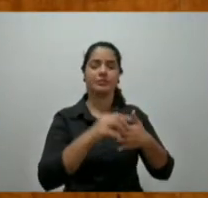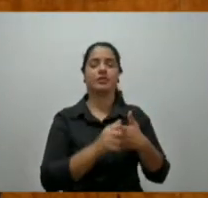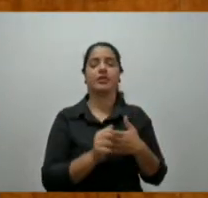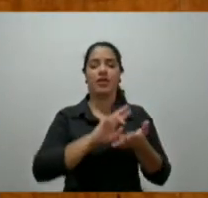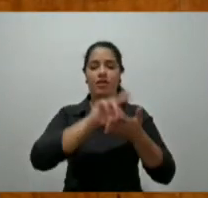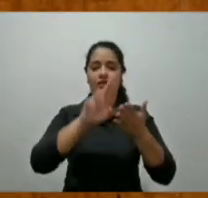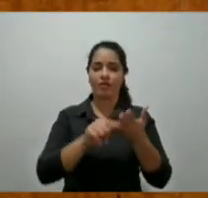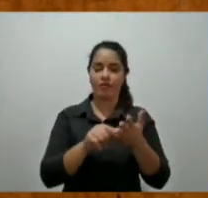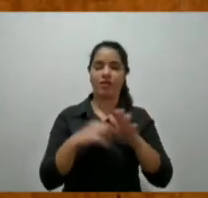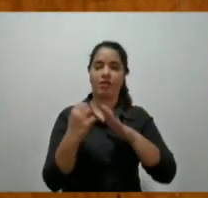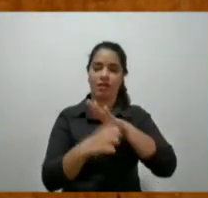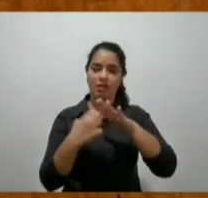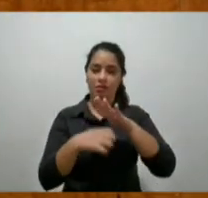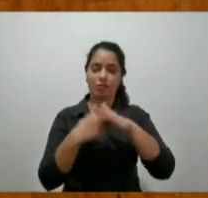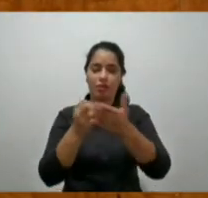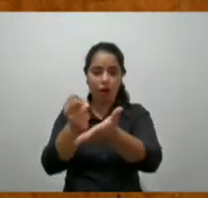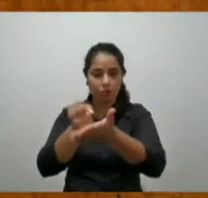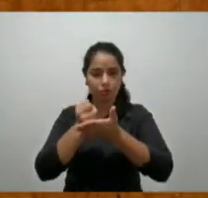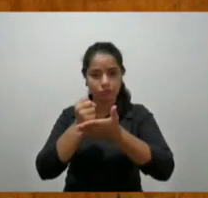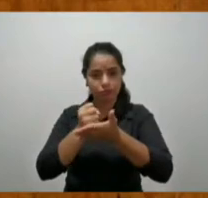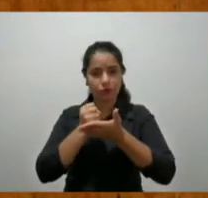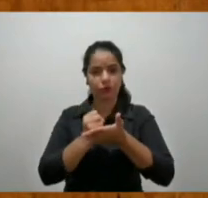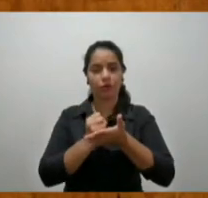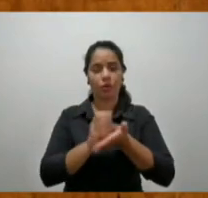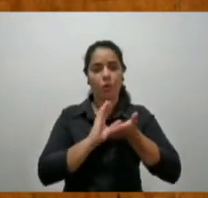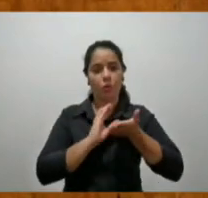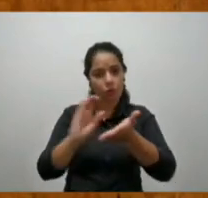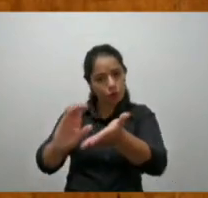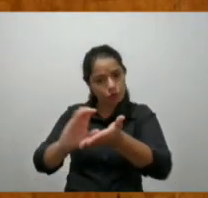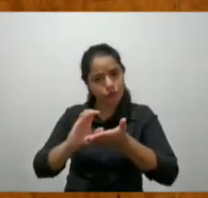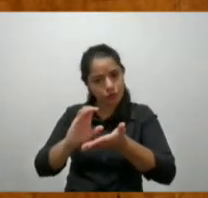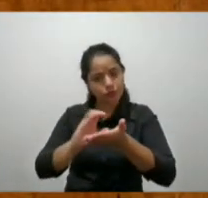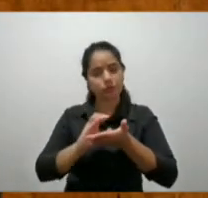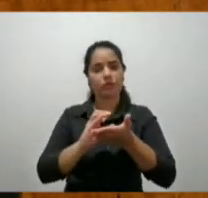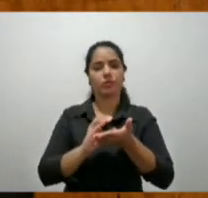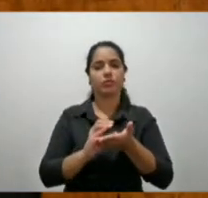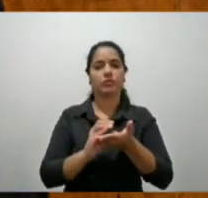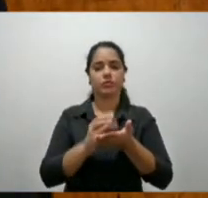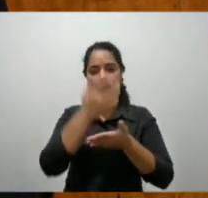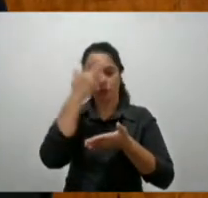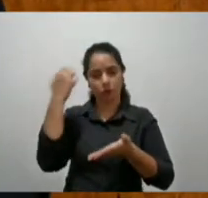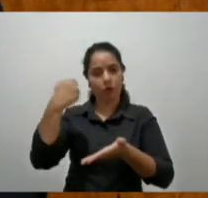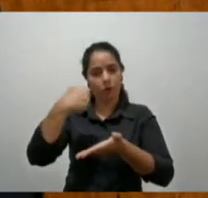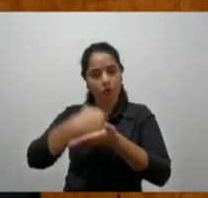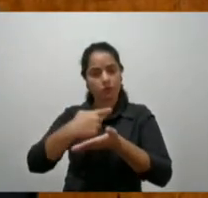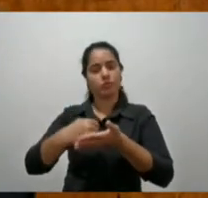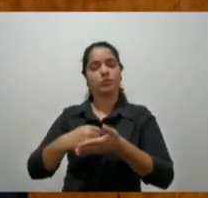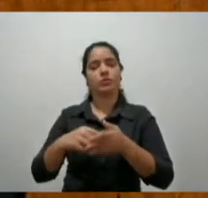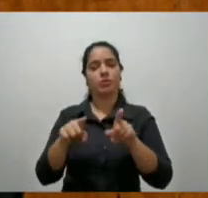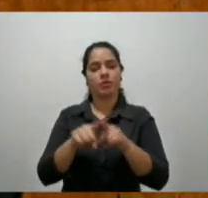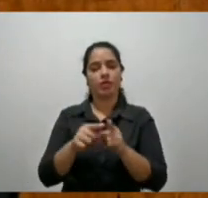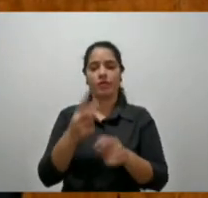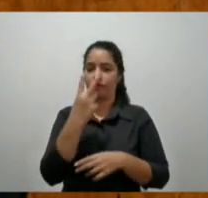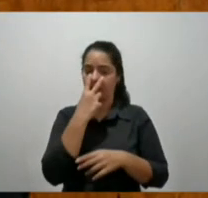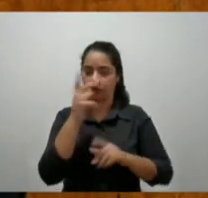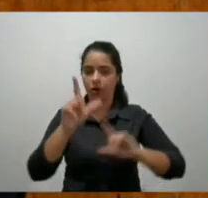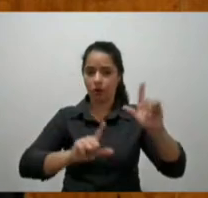PwC, Valor Investimentos, aos patrocinadores do Encontro IBF, Rede Vitória de Comunicação, Apex Mob, APX Invest,